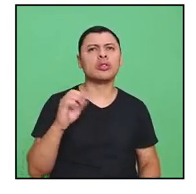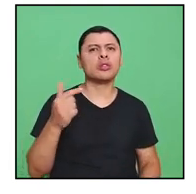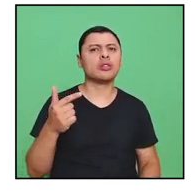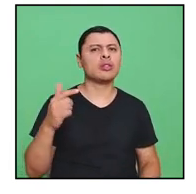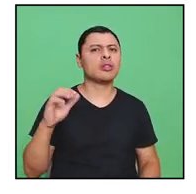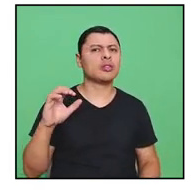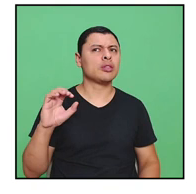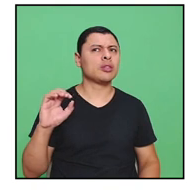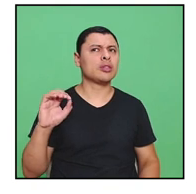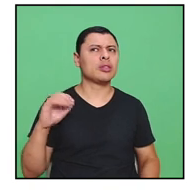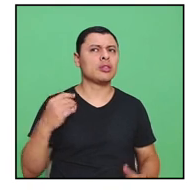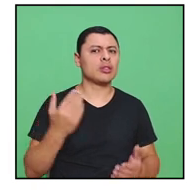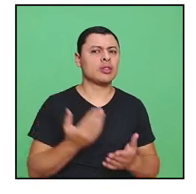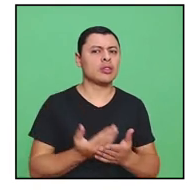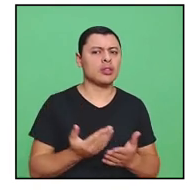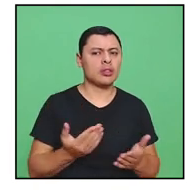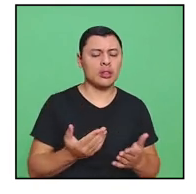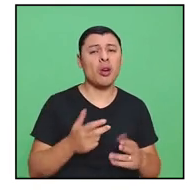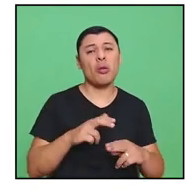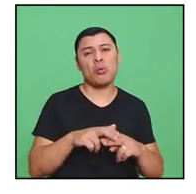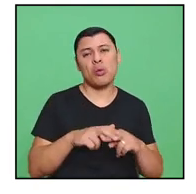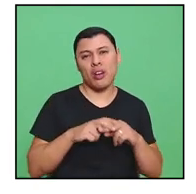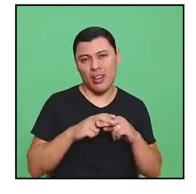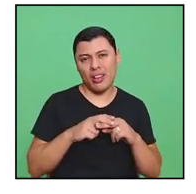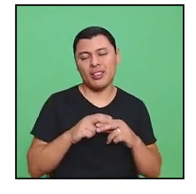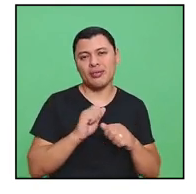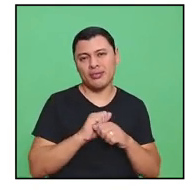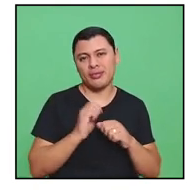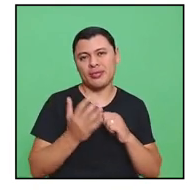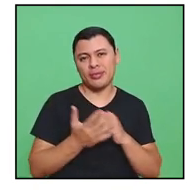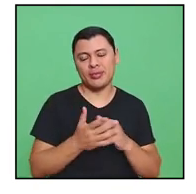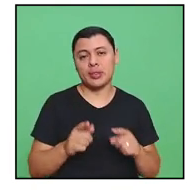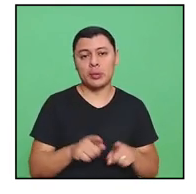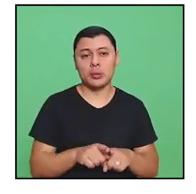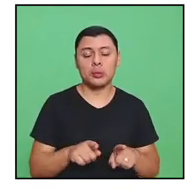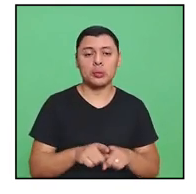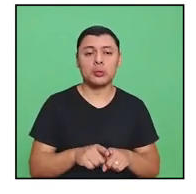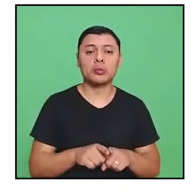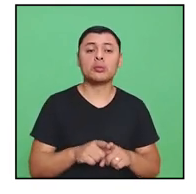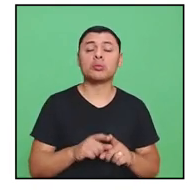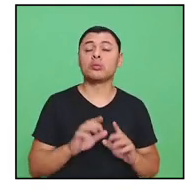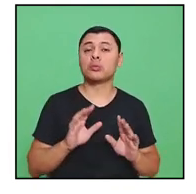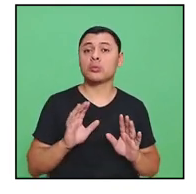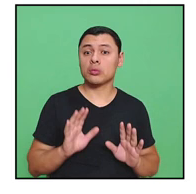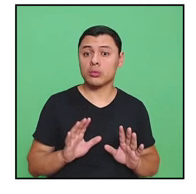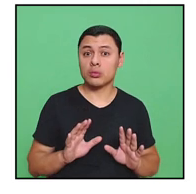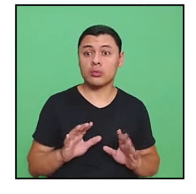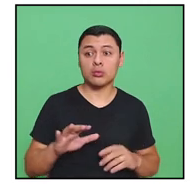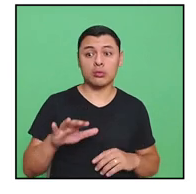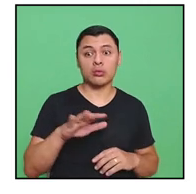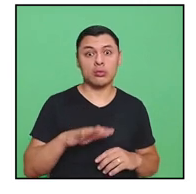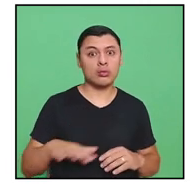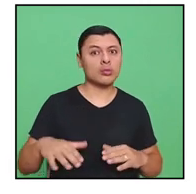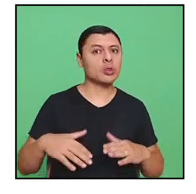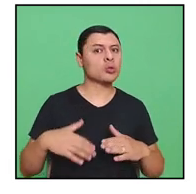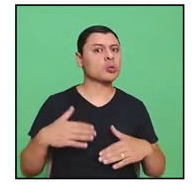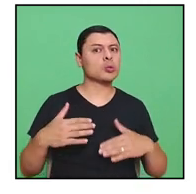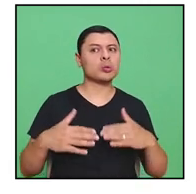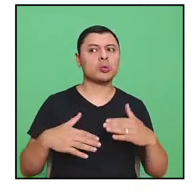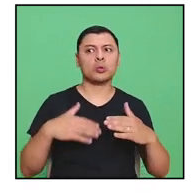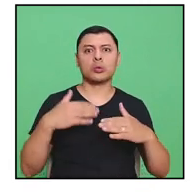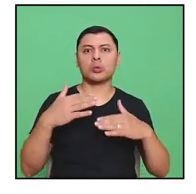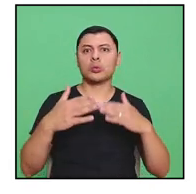cá, impulsionado um pouco pela pandemia, mas é um campo que está sendo desenvolvido já há